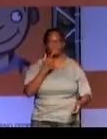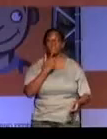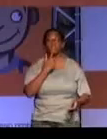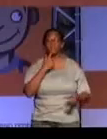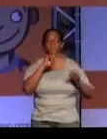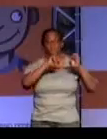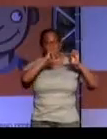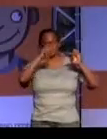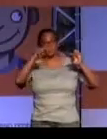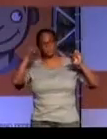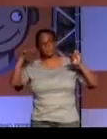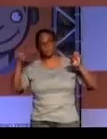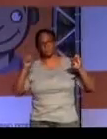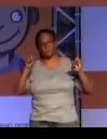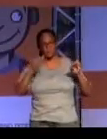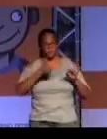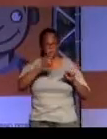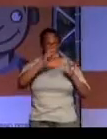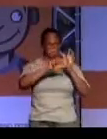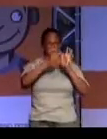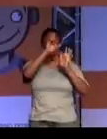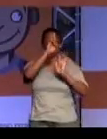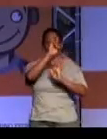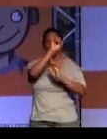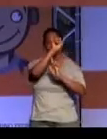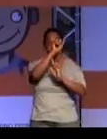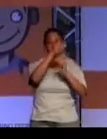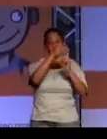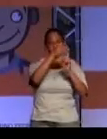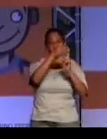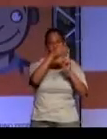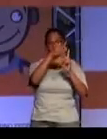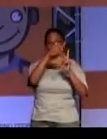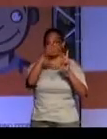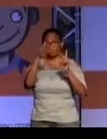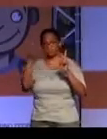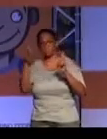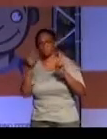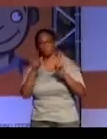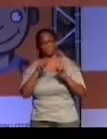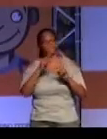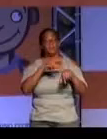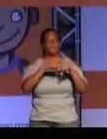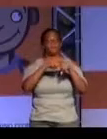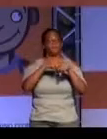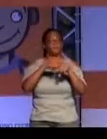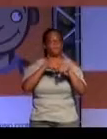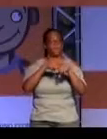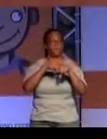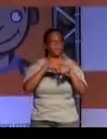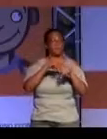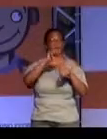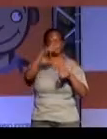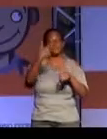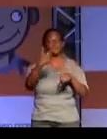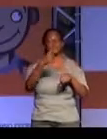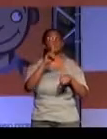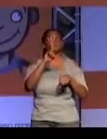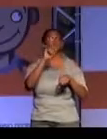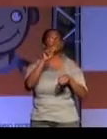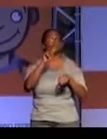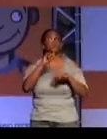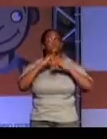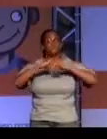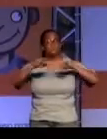dias, o primeiro dia da campanha, a verde, o segundo dia da campanha. E